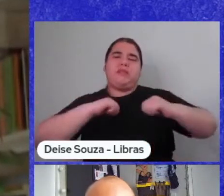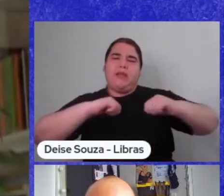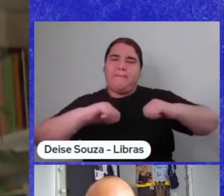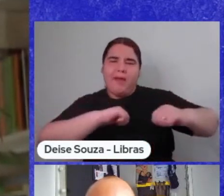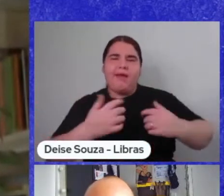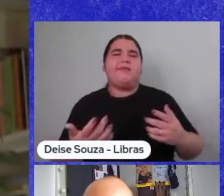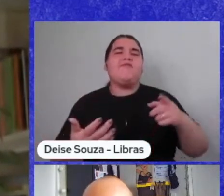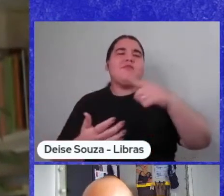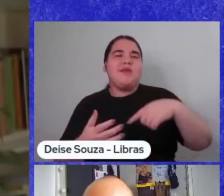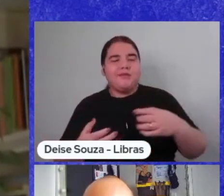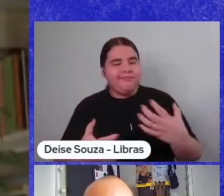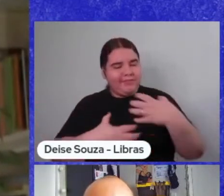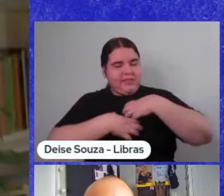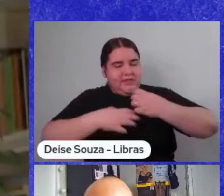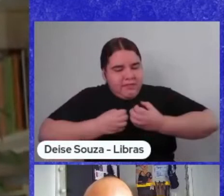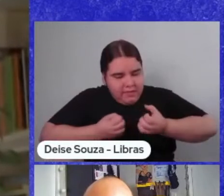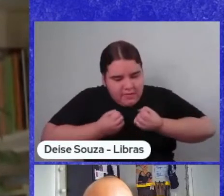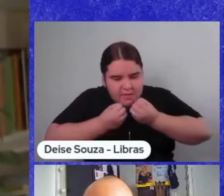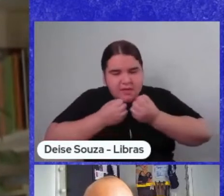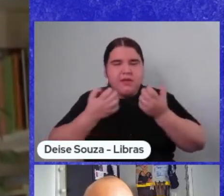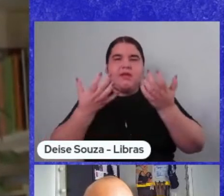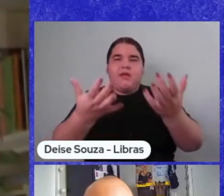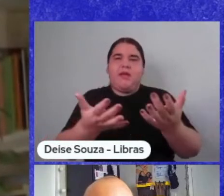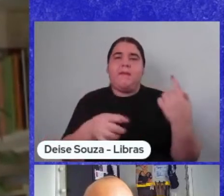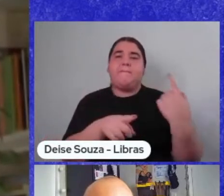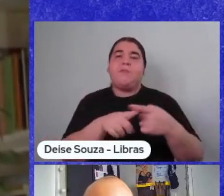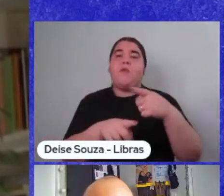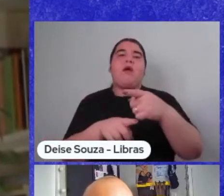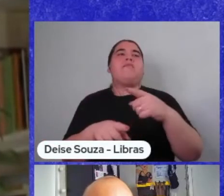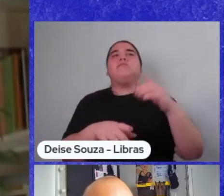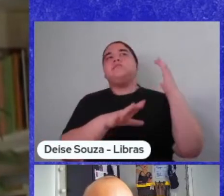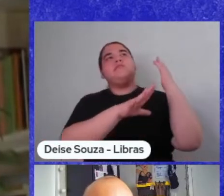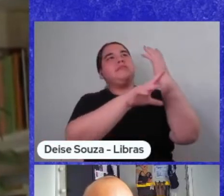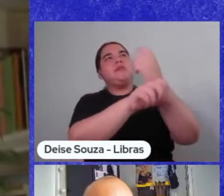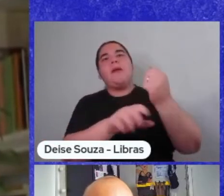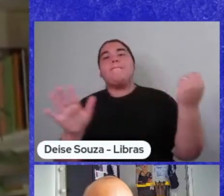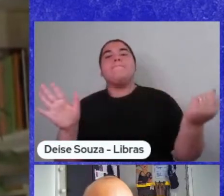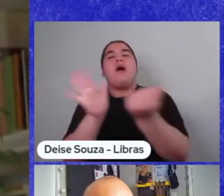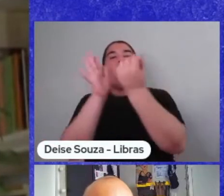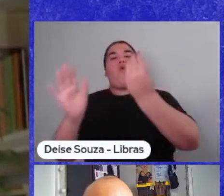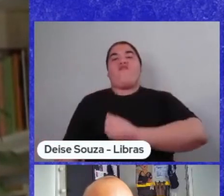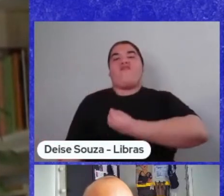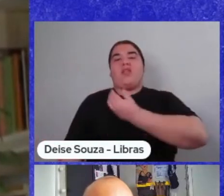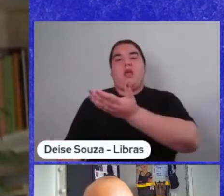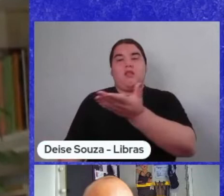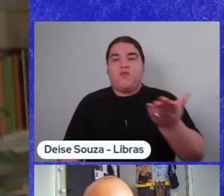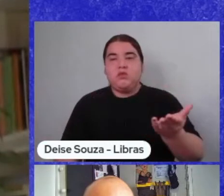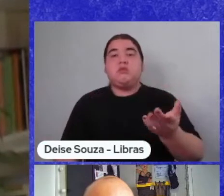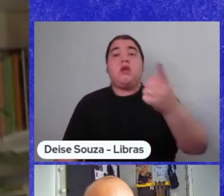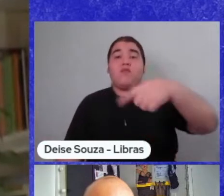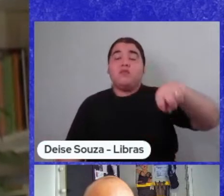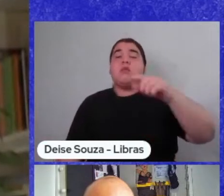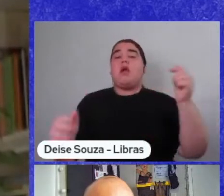no sentido de ter muita vontade de contar algo que toca vocês ou que marcou vocês de alguma maneira. E aí, tendo essa... A gente